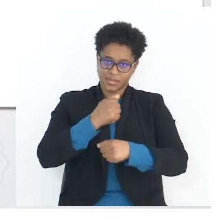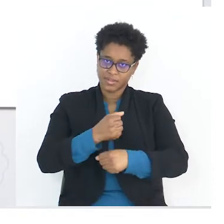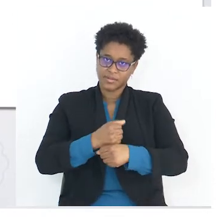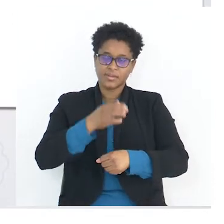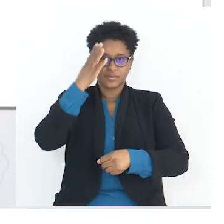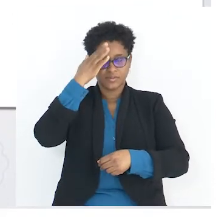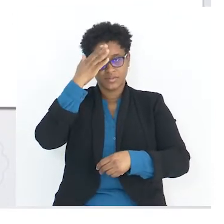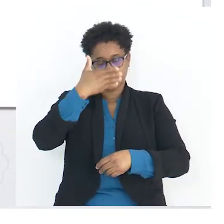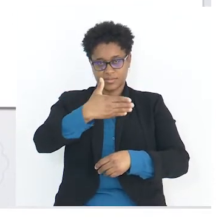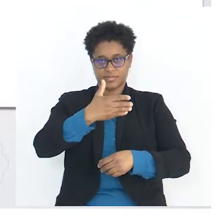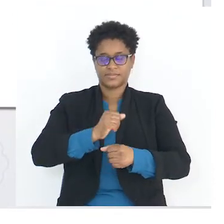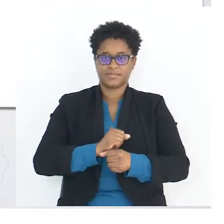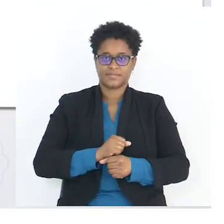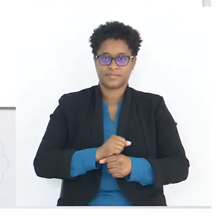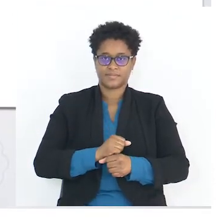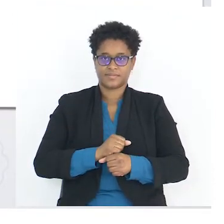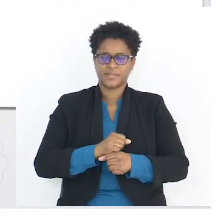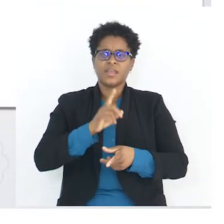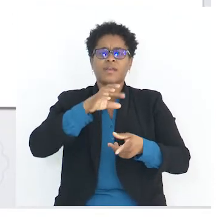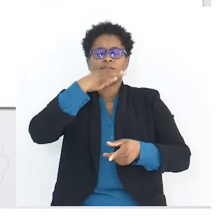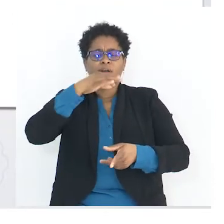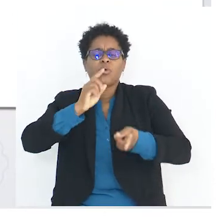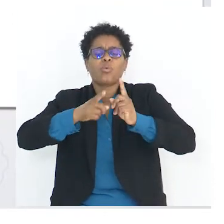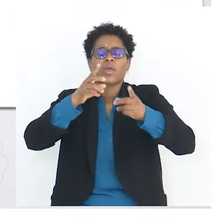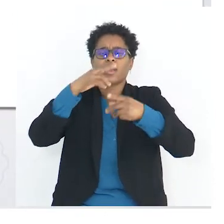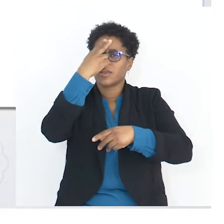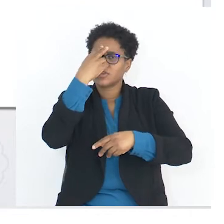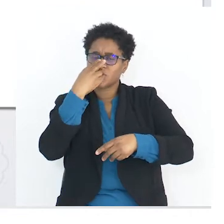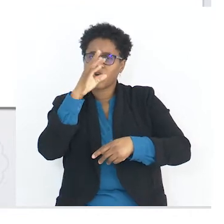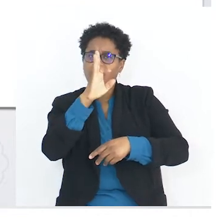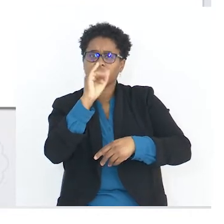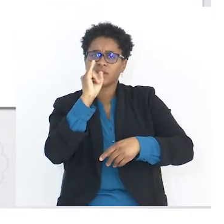Exercício número 1. Define história,